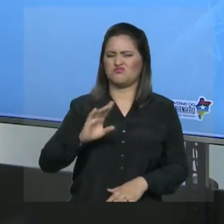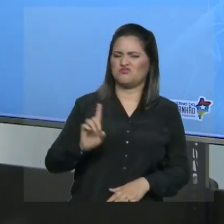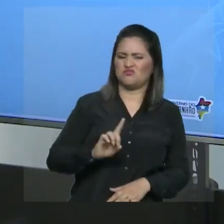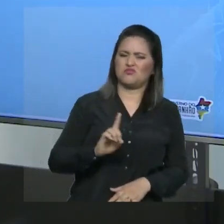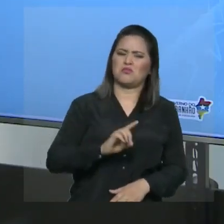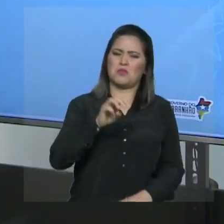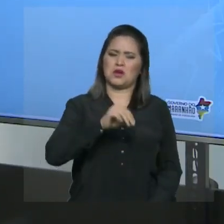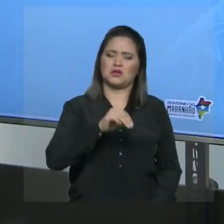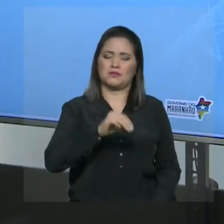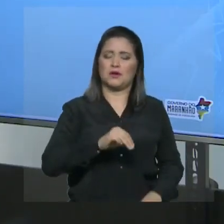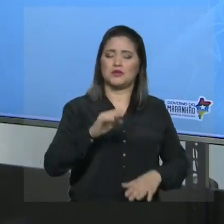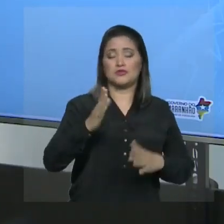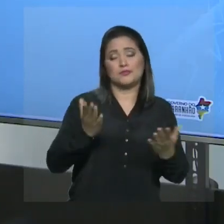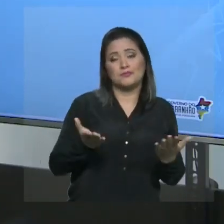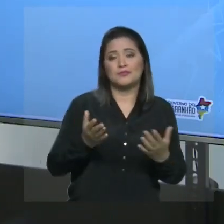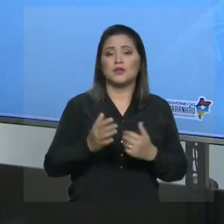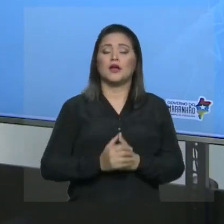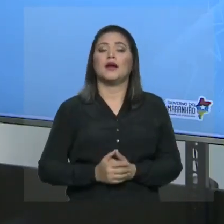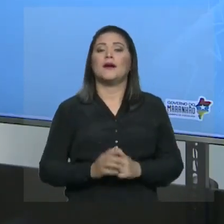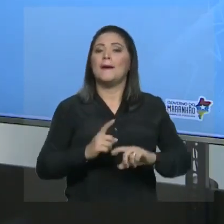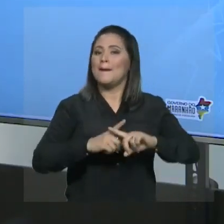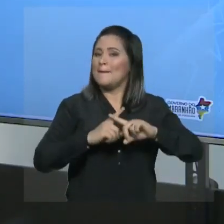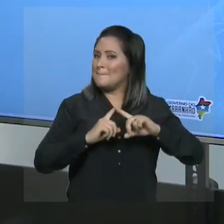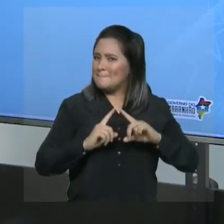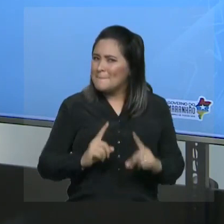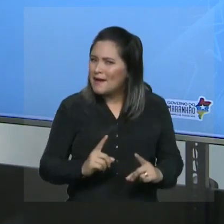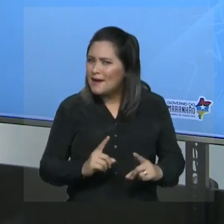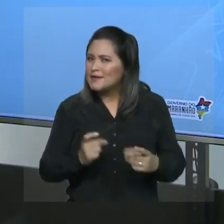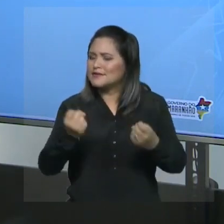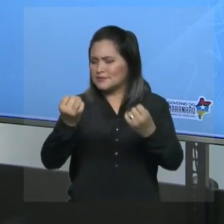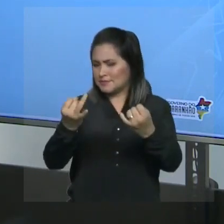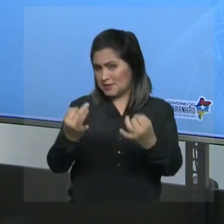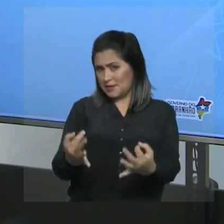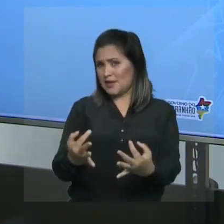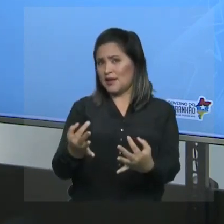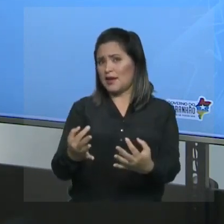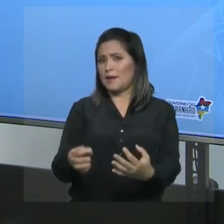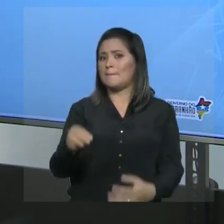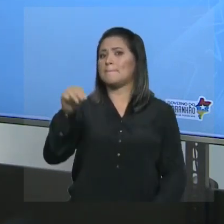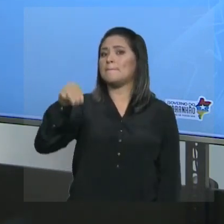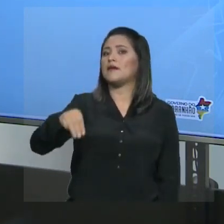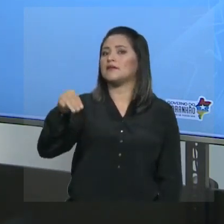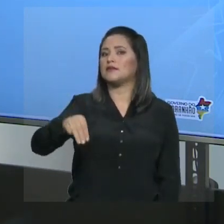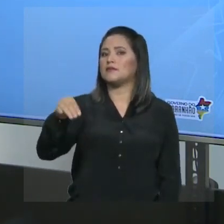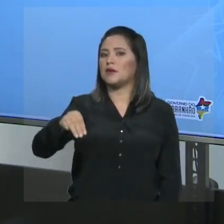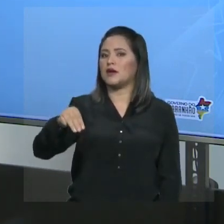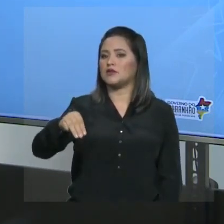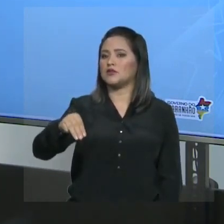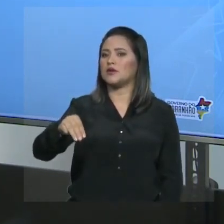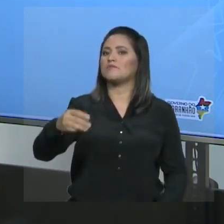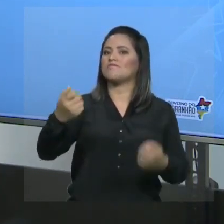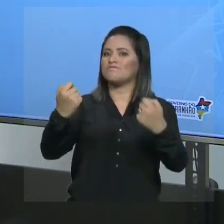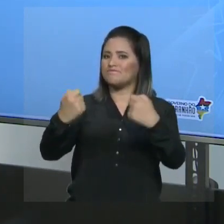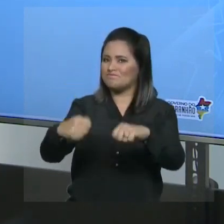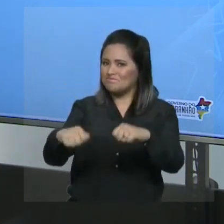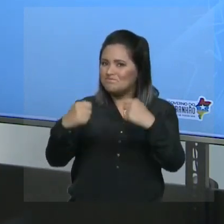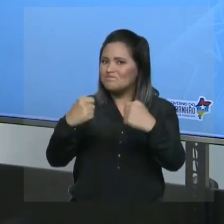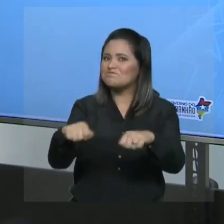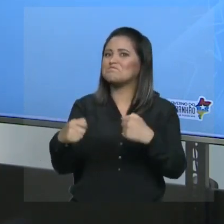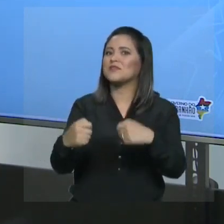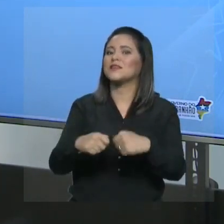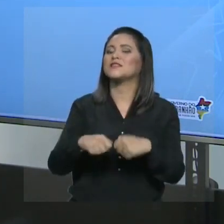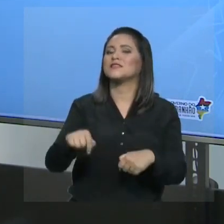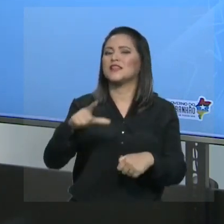Só o que acontece? E se eu lhe falar que a matemática, ela depende muito do teu português, da tua gramática, da